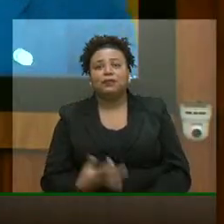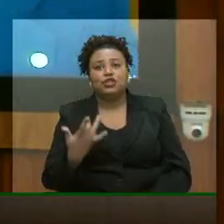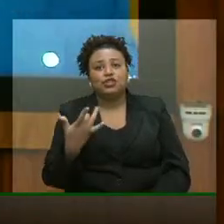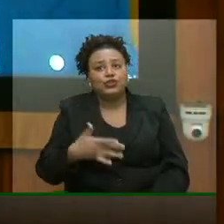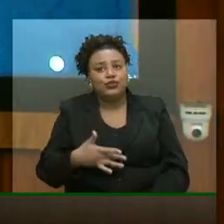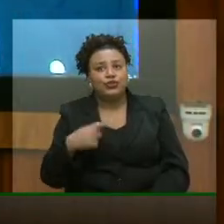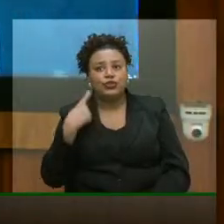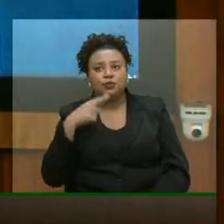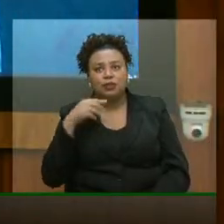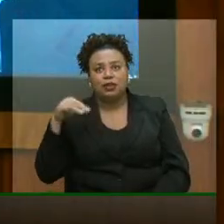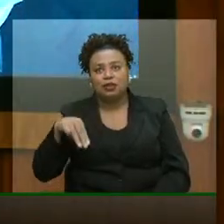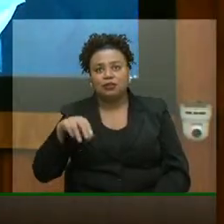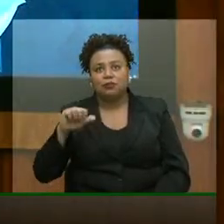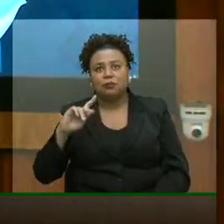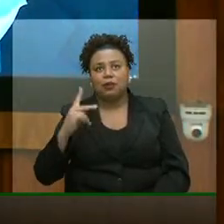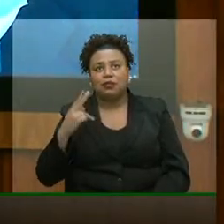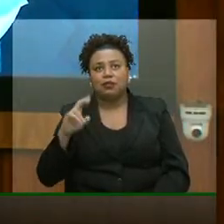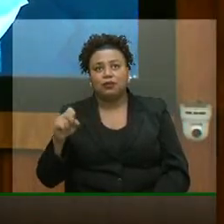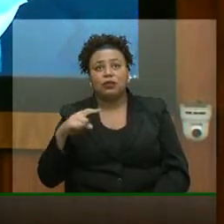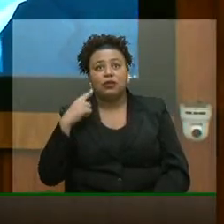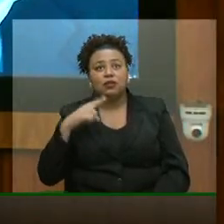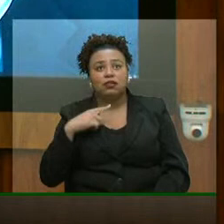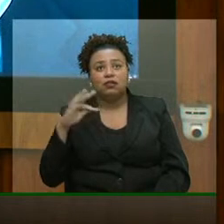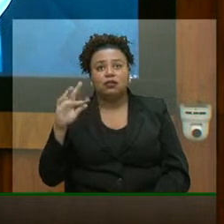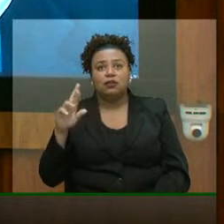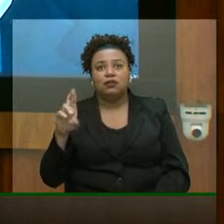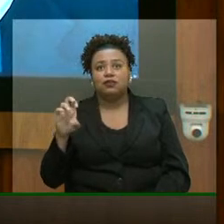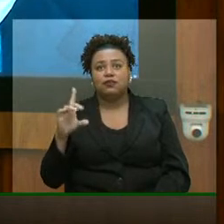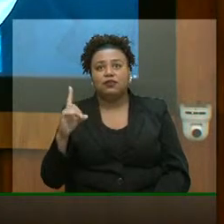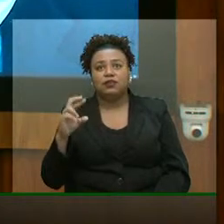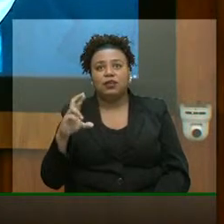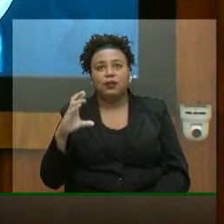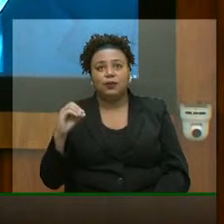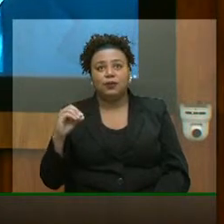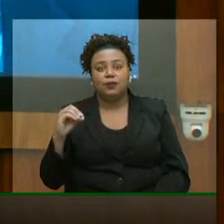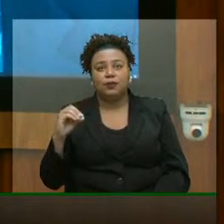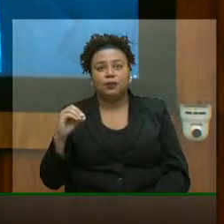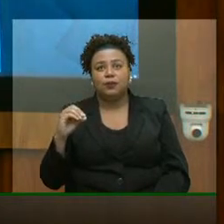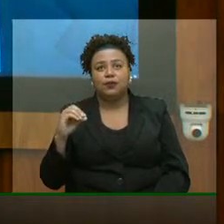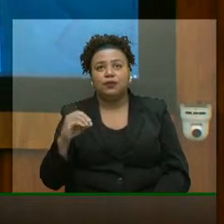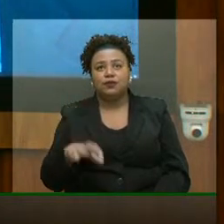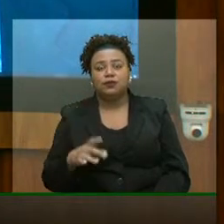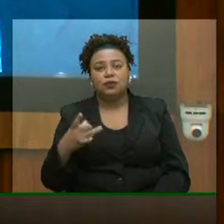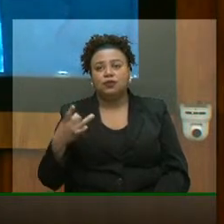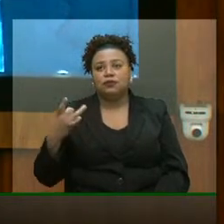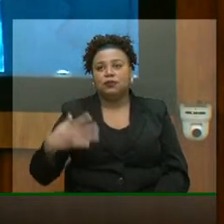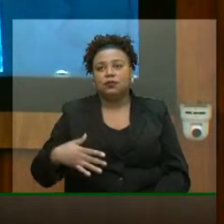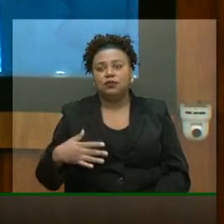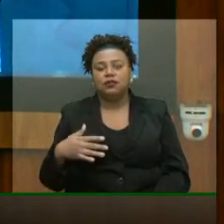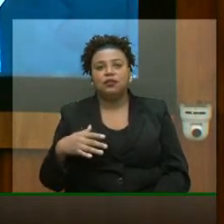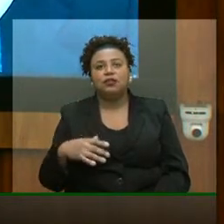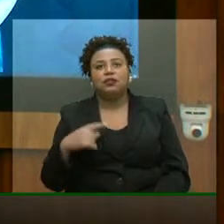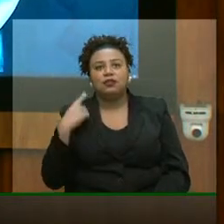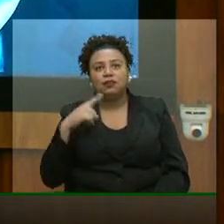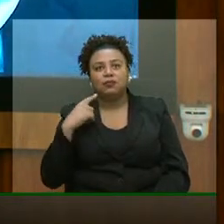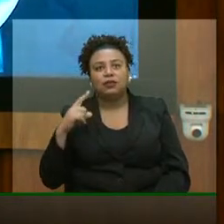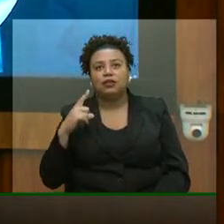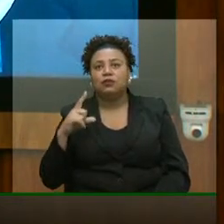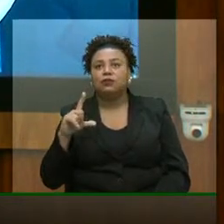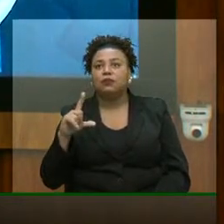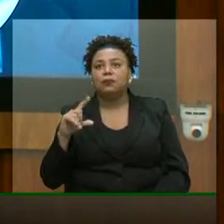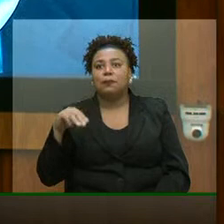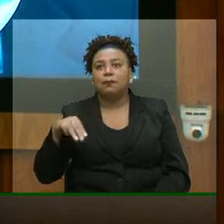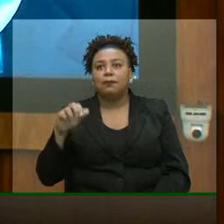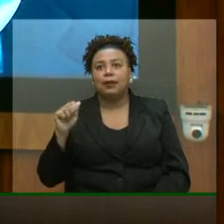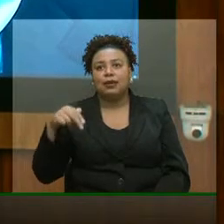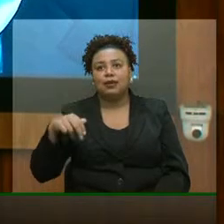Desisto, deputado Matheus Vespe. Deputado Frederico Antunes, progressistas. Desisto, deputado Frederico Antunes. Deputado Luiz Fernando